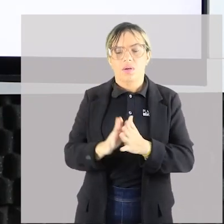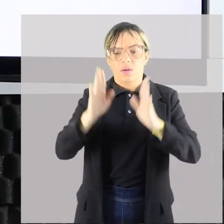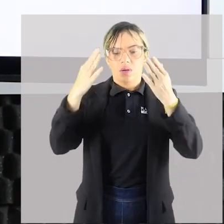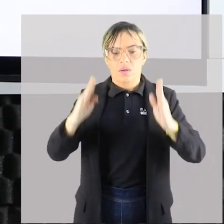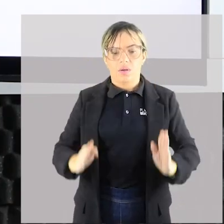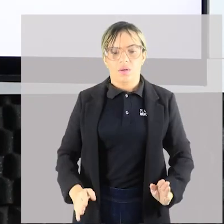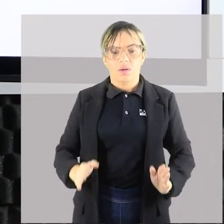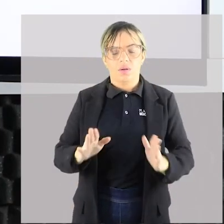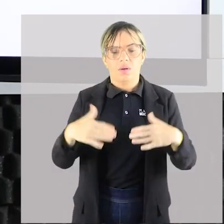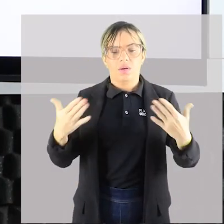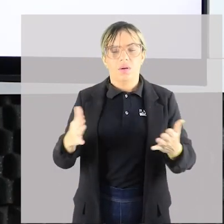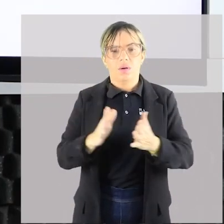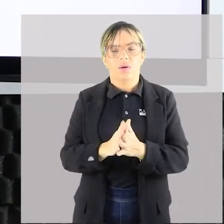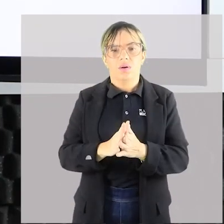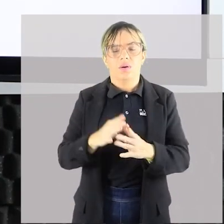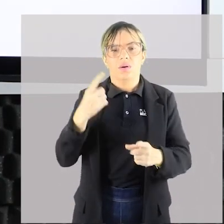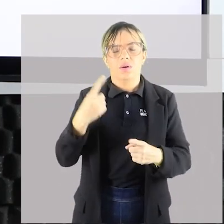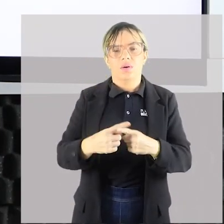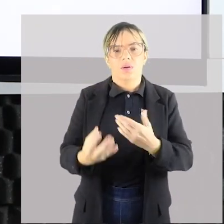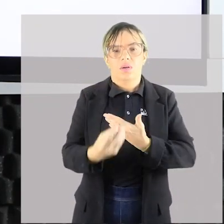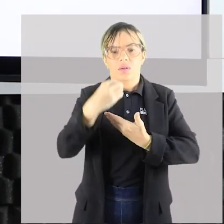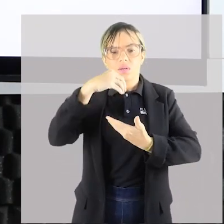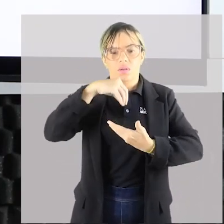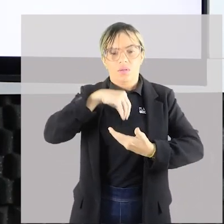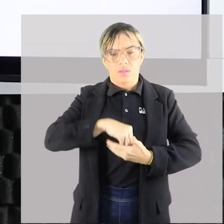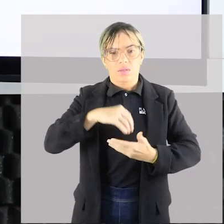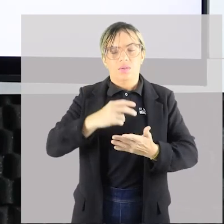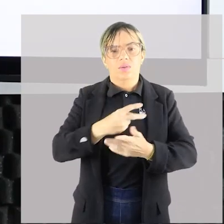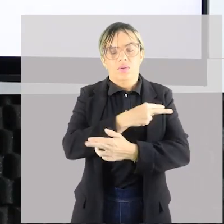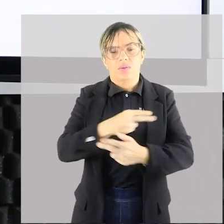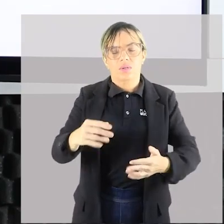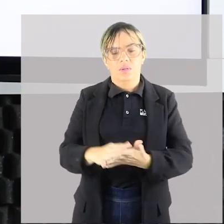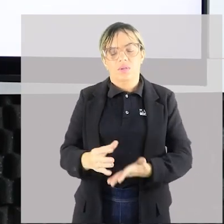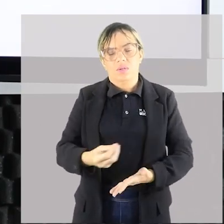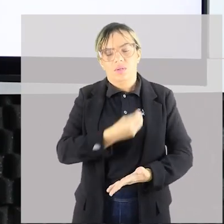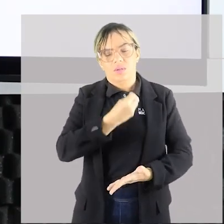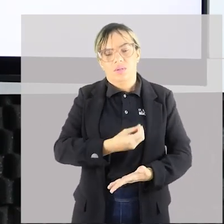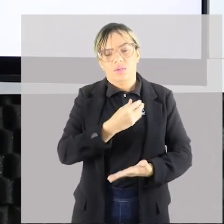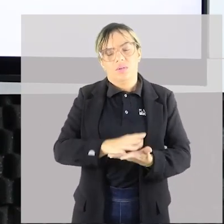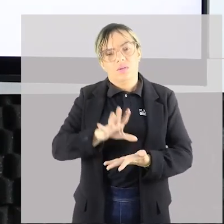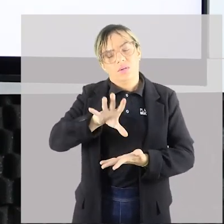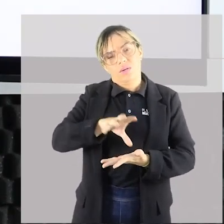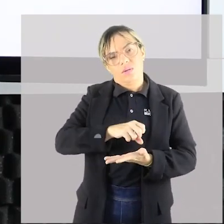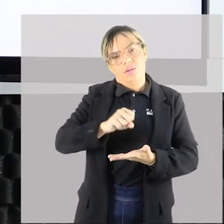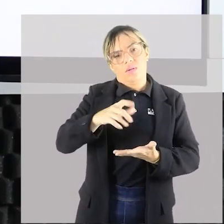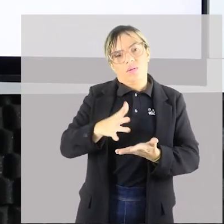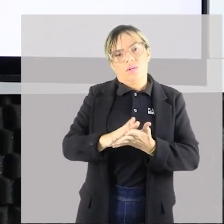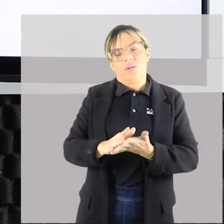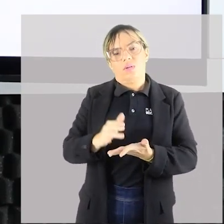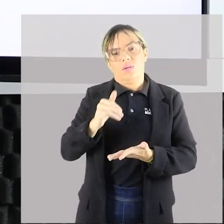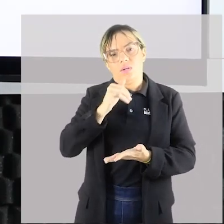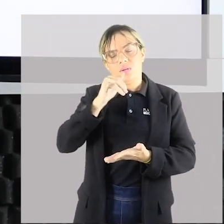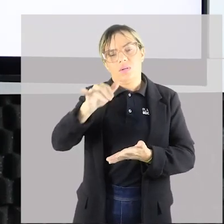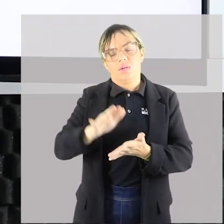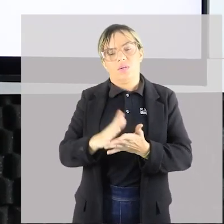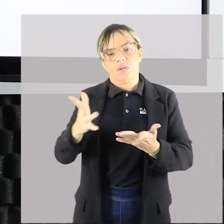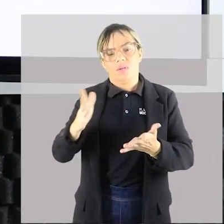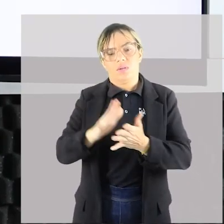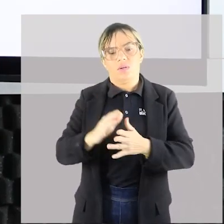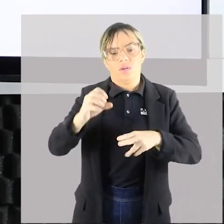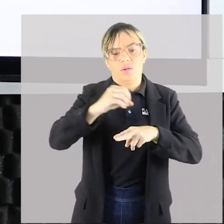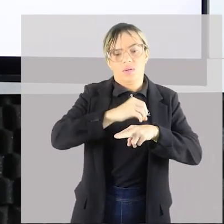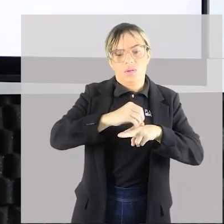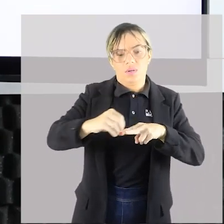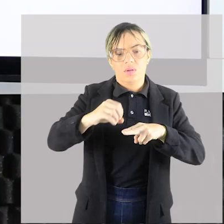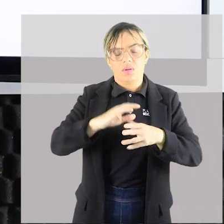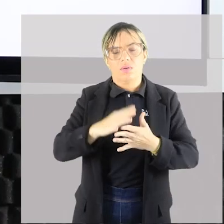ser uma consumidora, porque ela está dentro de algum organismo, consumindo ali a matéria orgânica de dentro desse organismo,